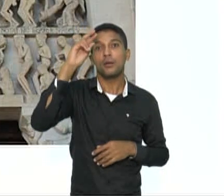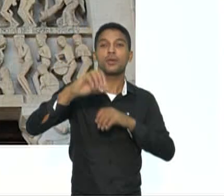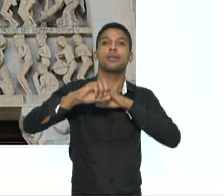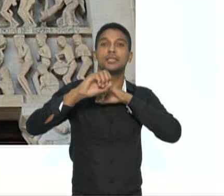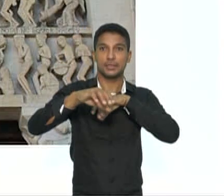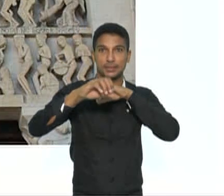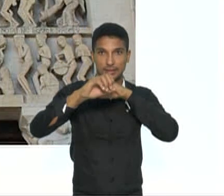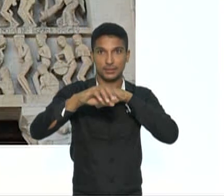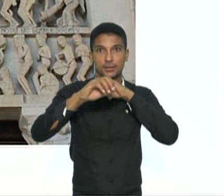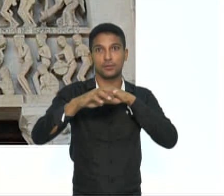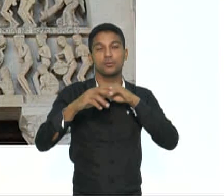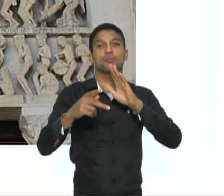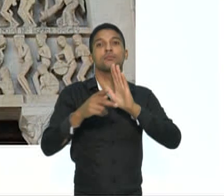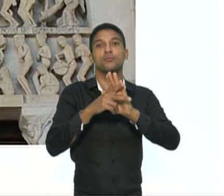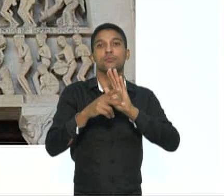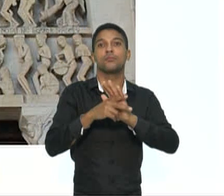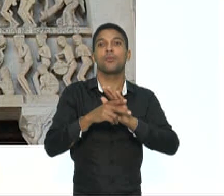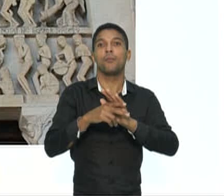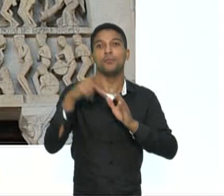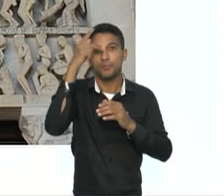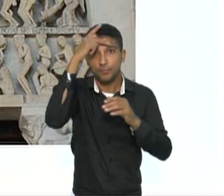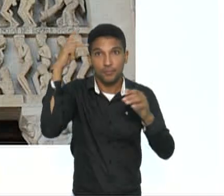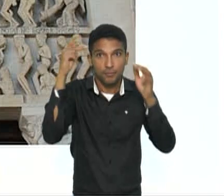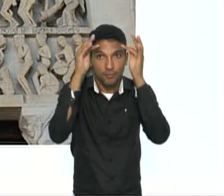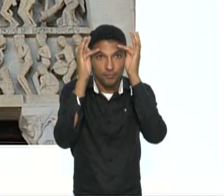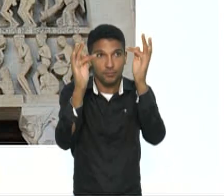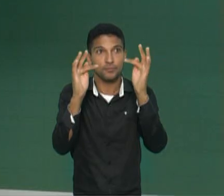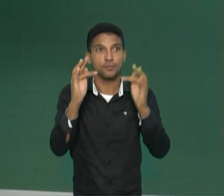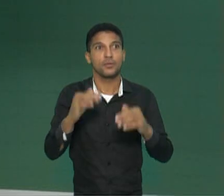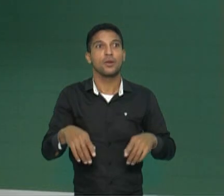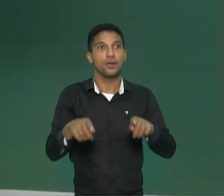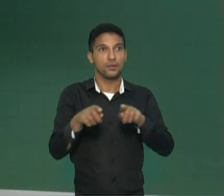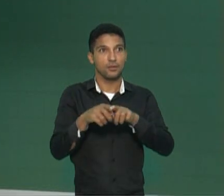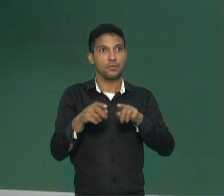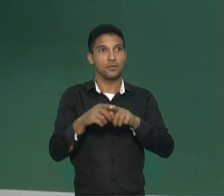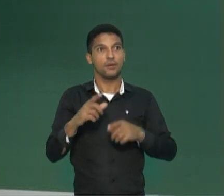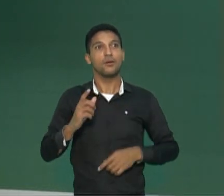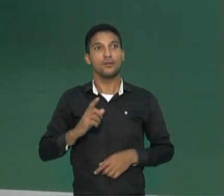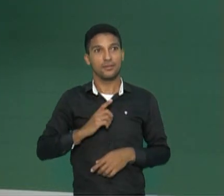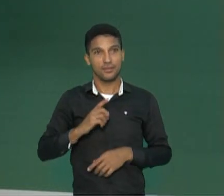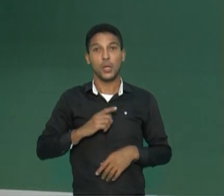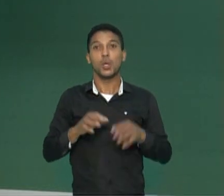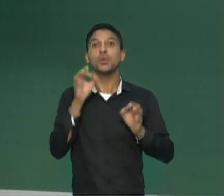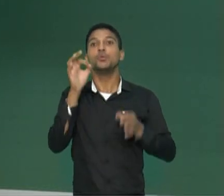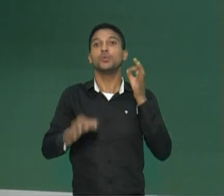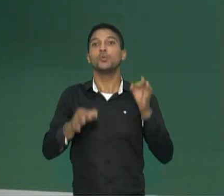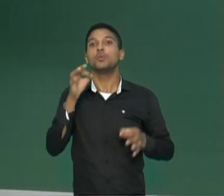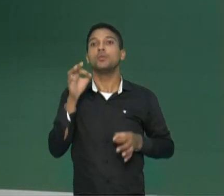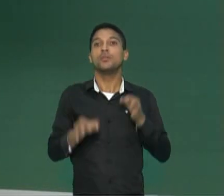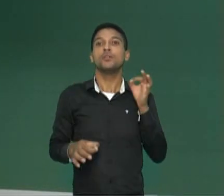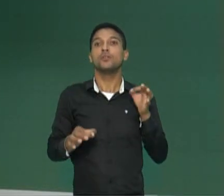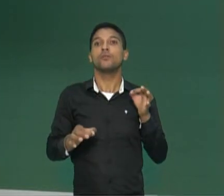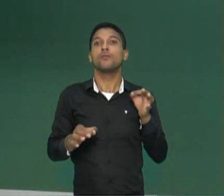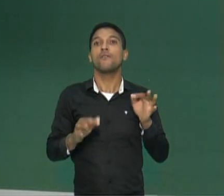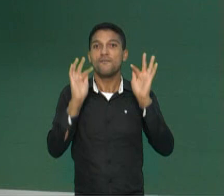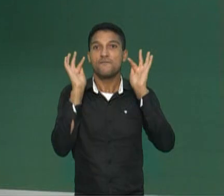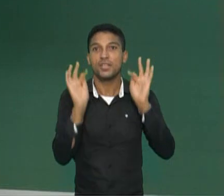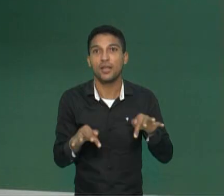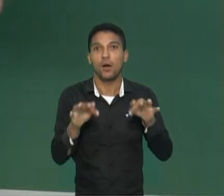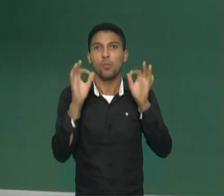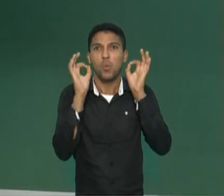França, 1130. Surge a figura do demoninho, lembra aqui? Então, aqui o juízo final, esses anjos,